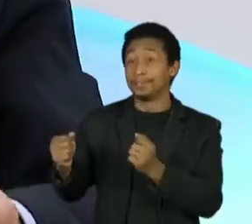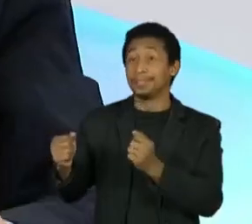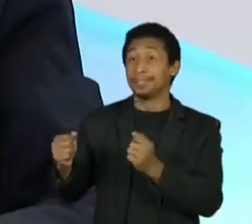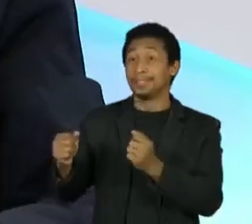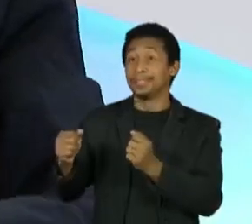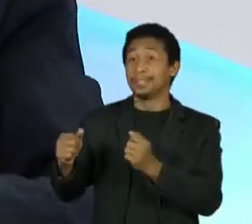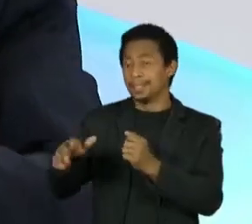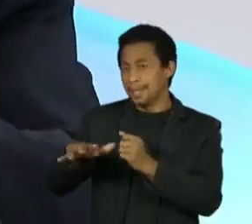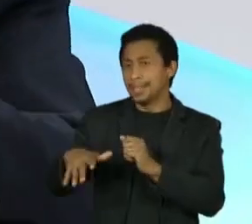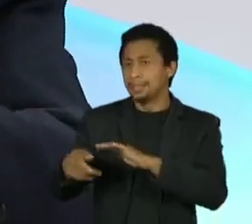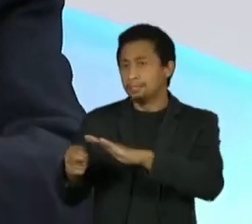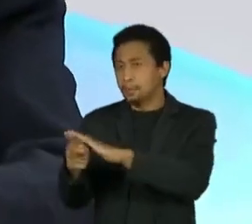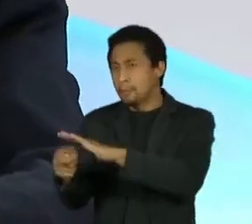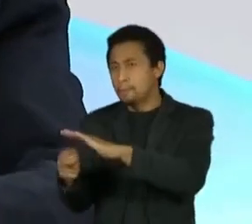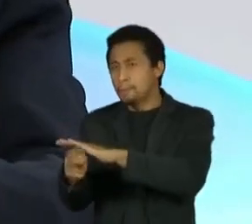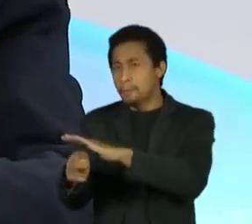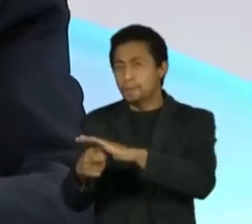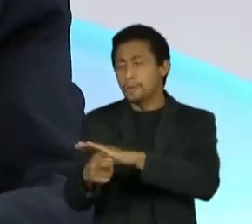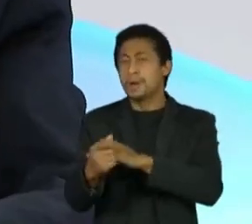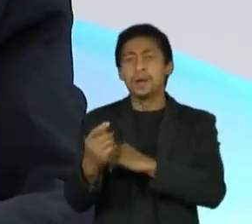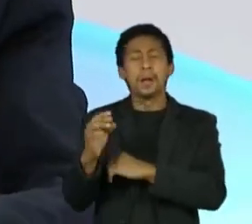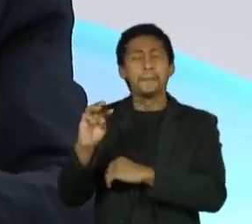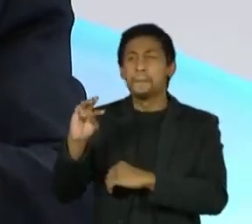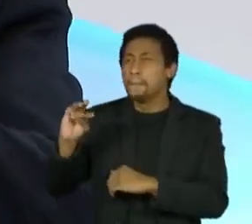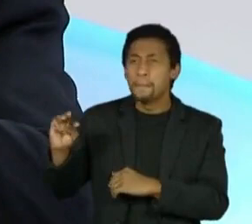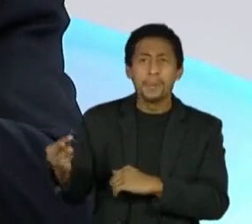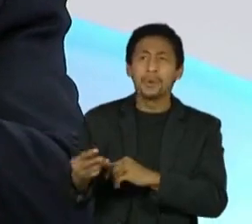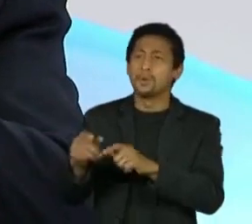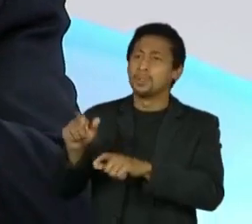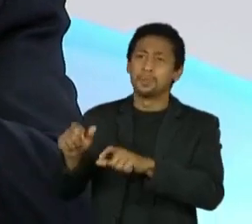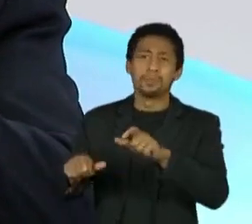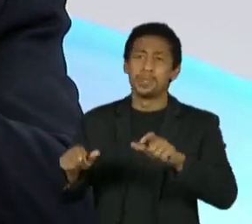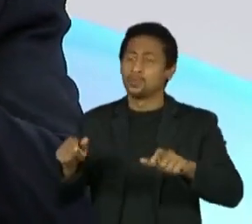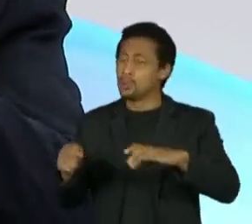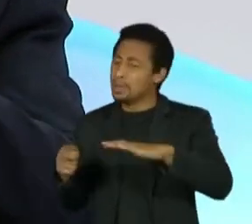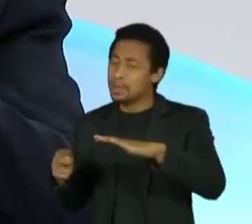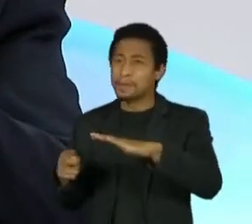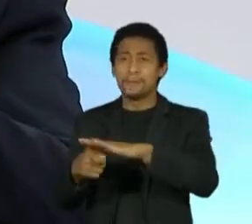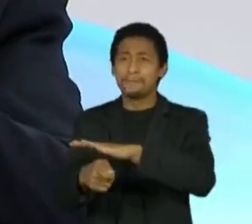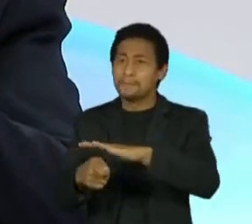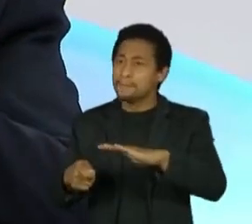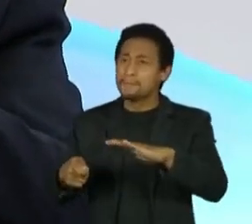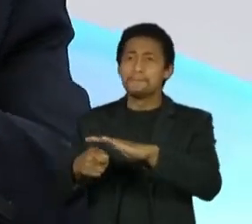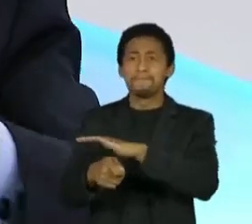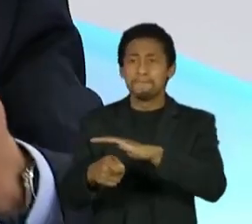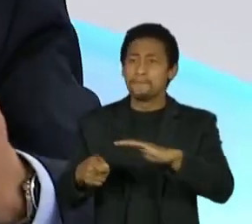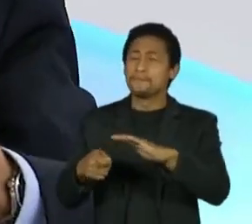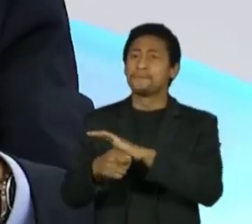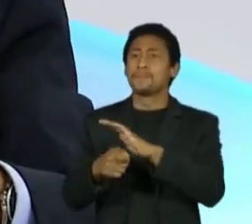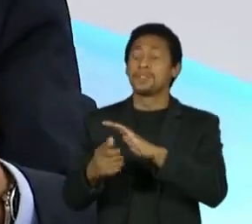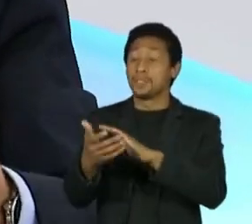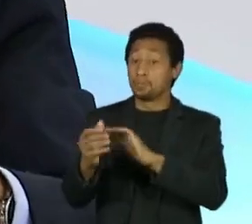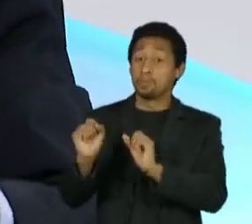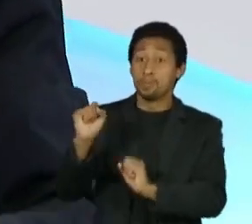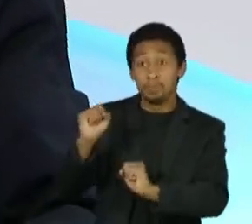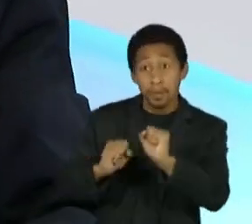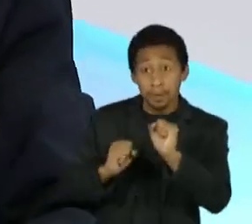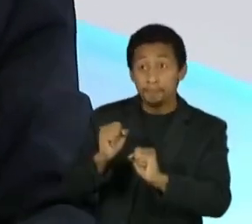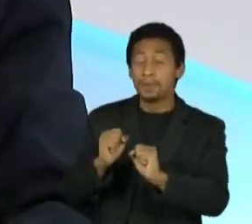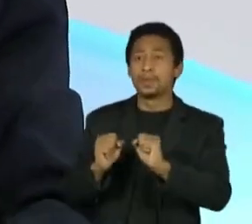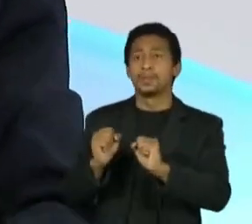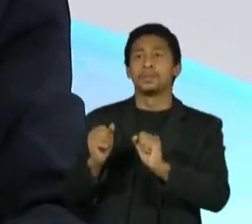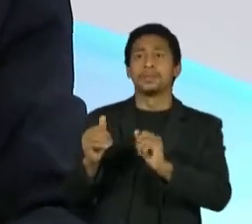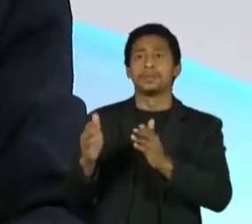milhões de pessoas investiram suas economias com a perspectiva de investir numa companhia que tem que